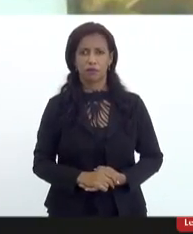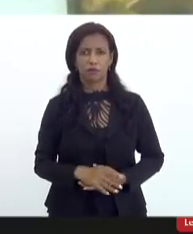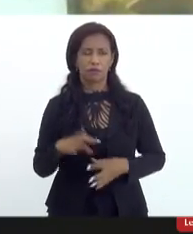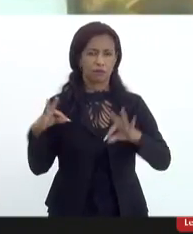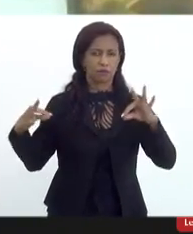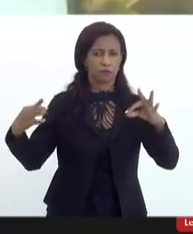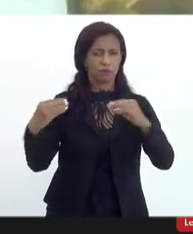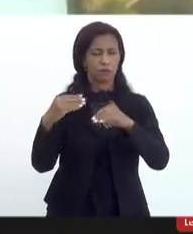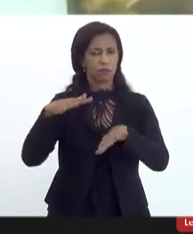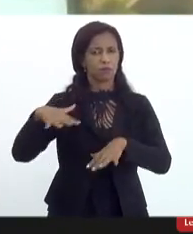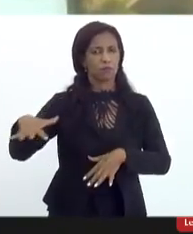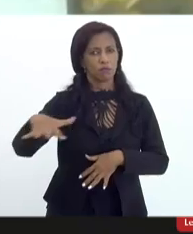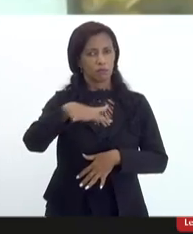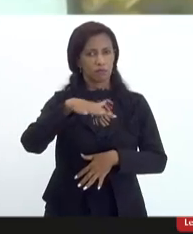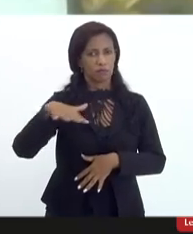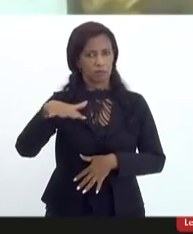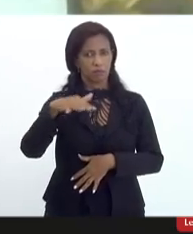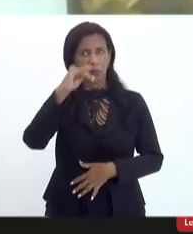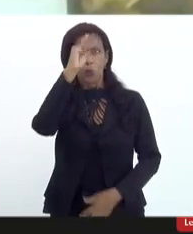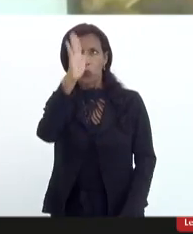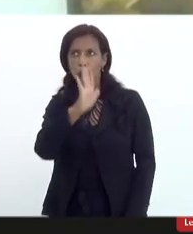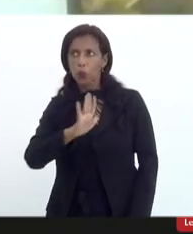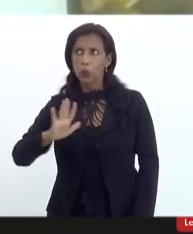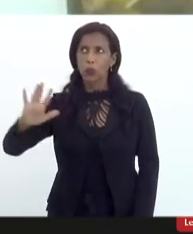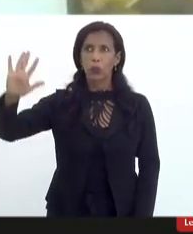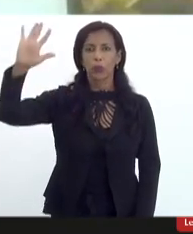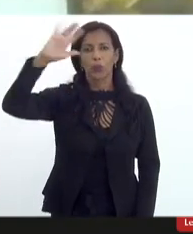em todo o território nacional.